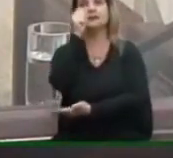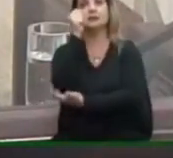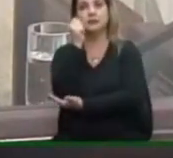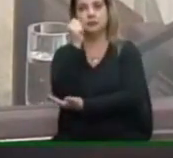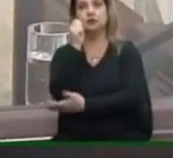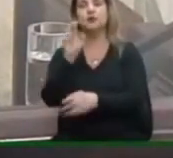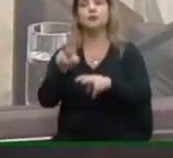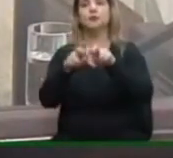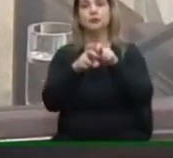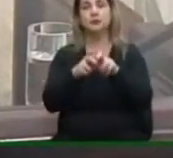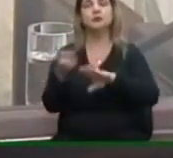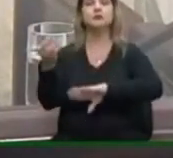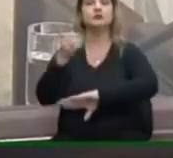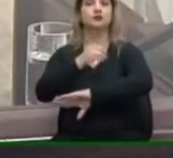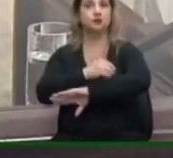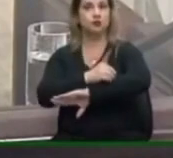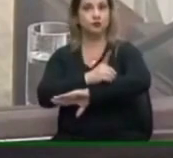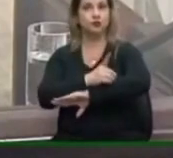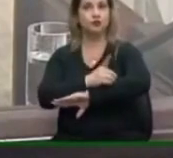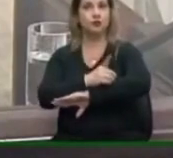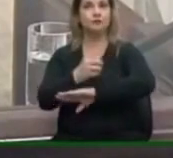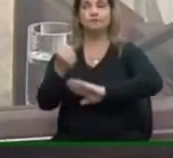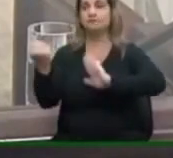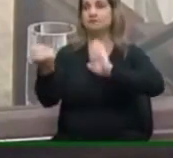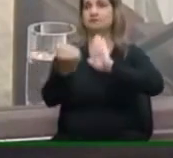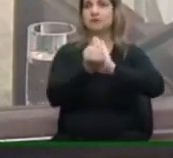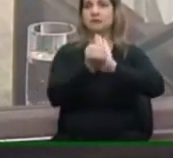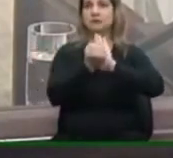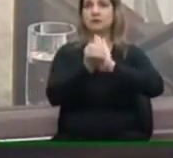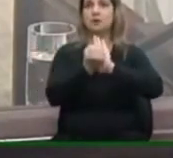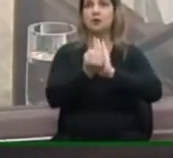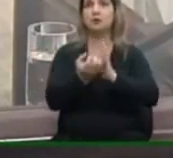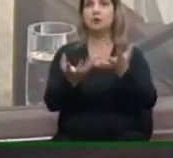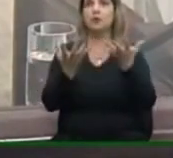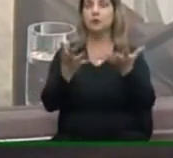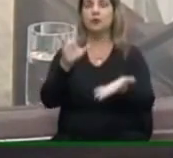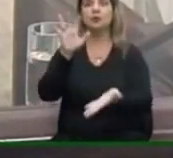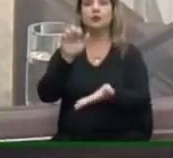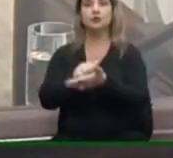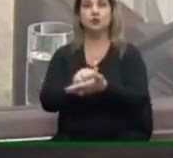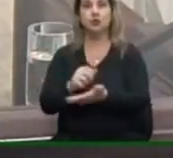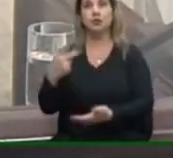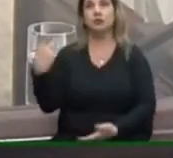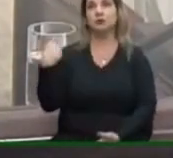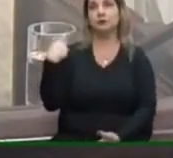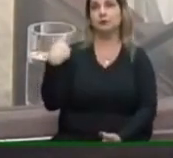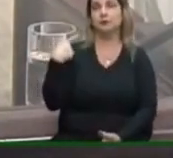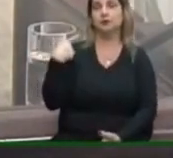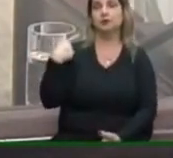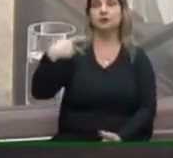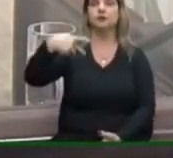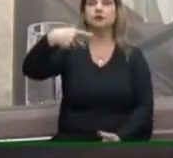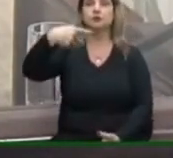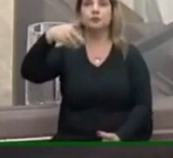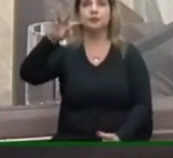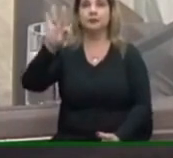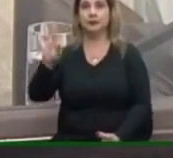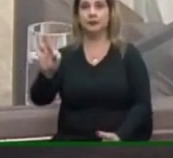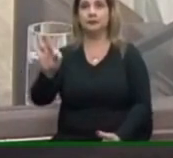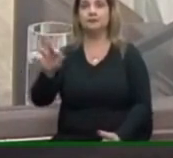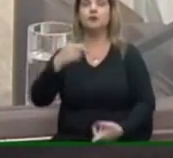por isso nessa data tão emblemática eu quero registrar em nome da bancada do partido dos trabalhadores